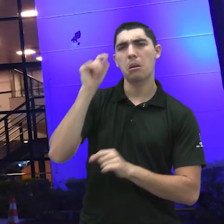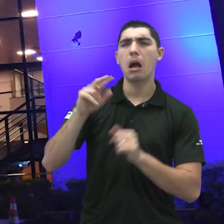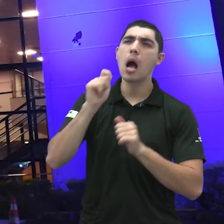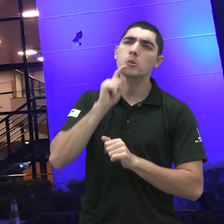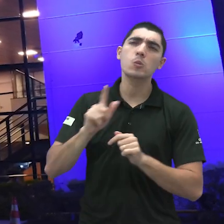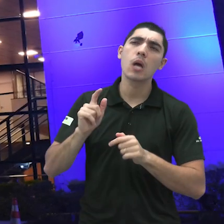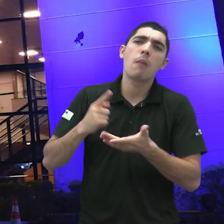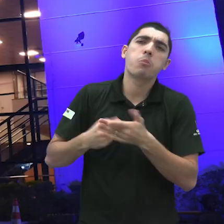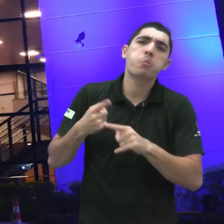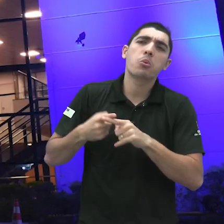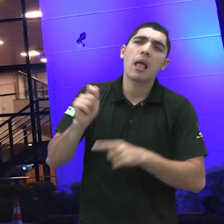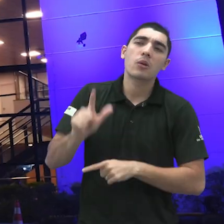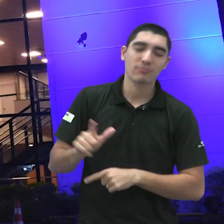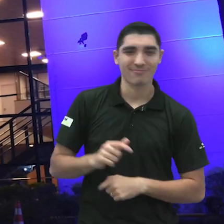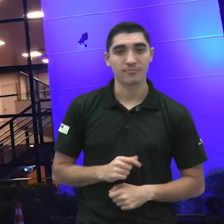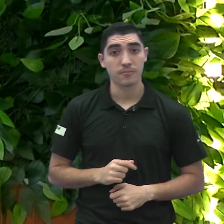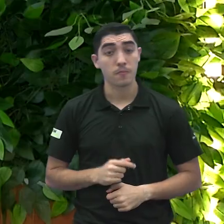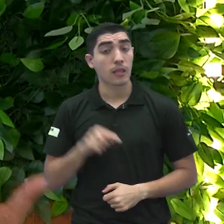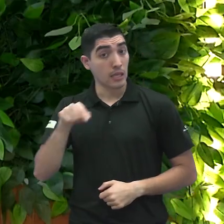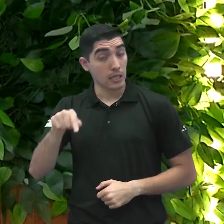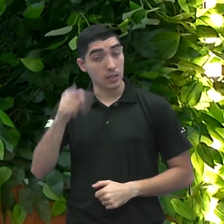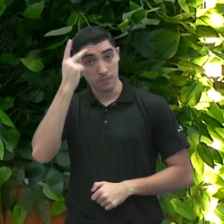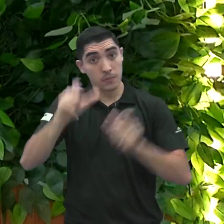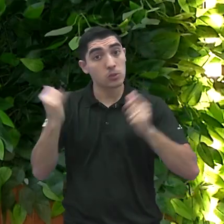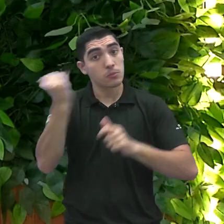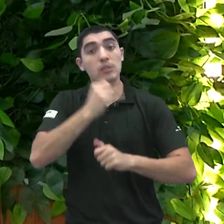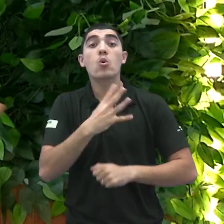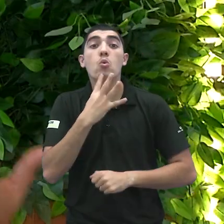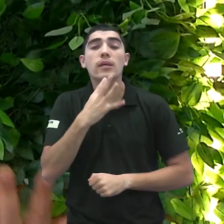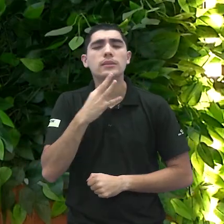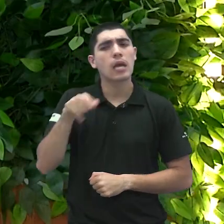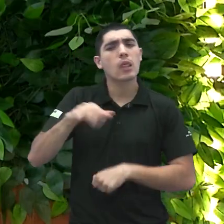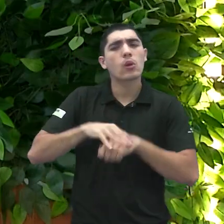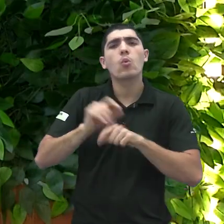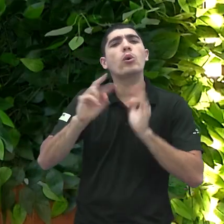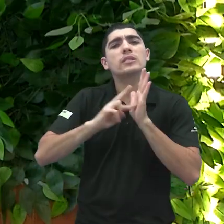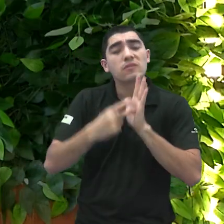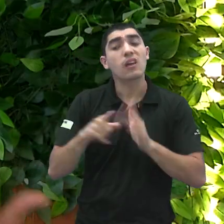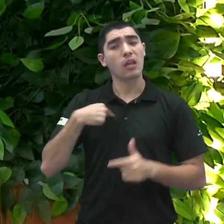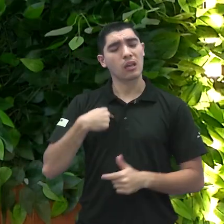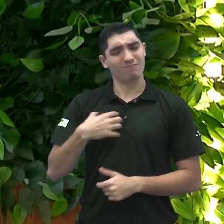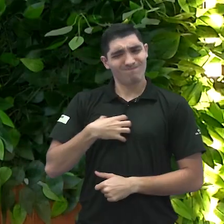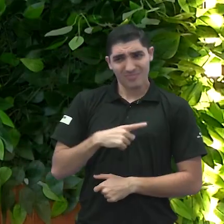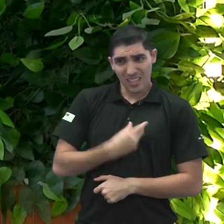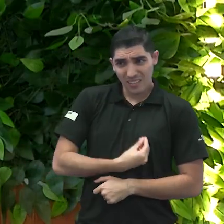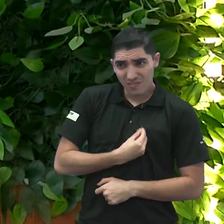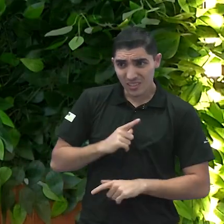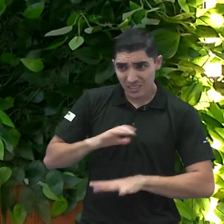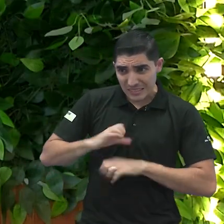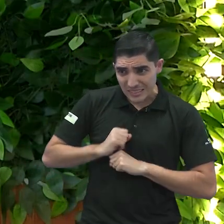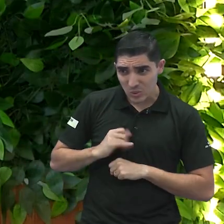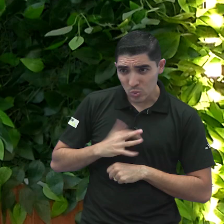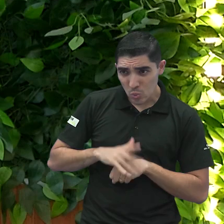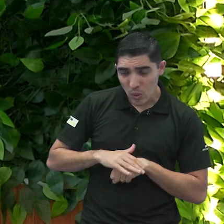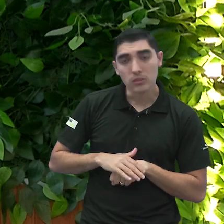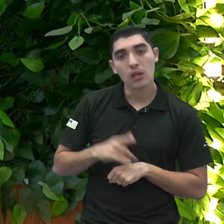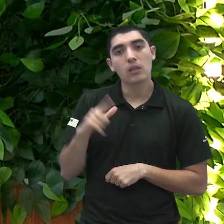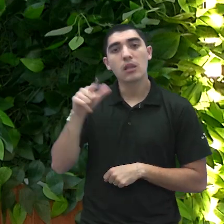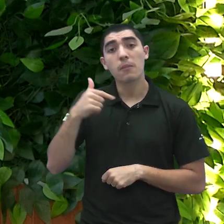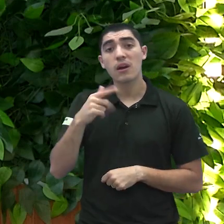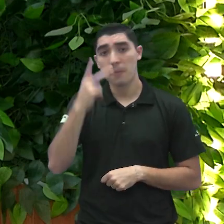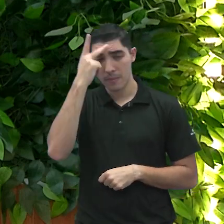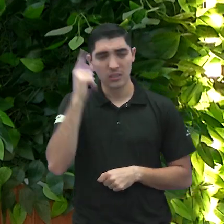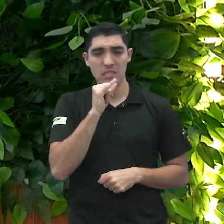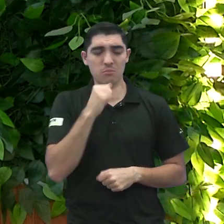de apoio e incentivo à campanha. Trazer a visibilidade, né? O que é viver com essa doença? Porque ela é uma doença que impõe limitações, mas é uma